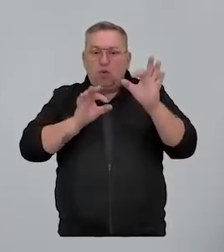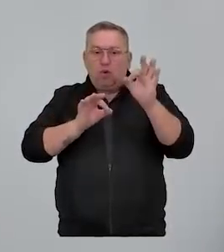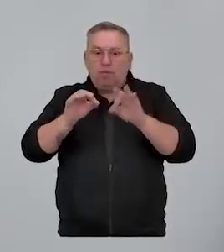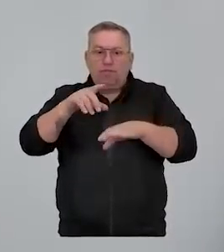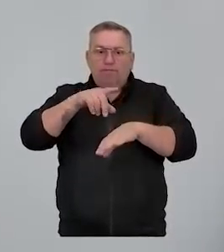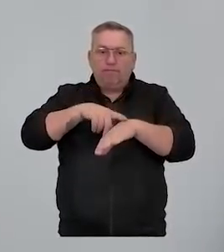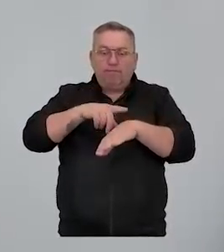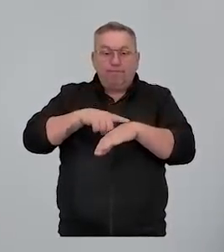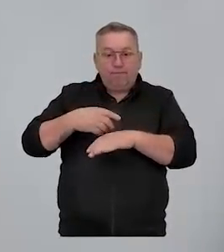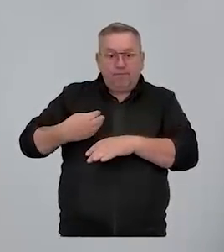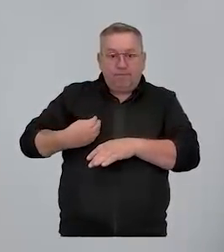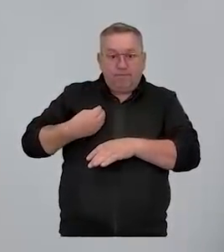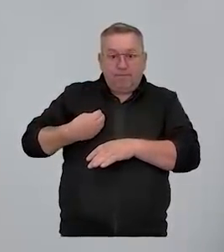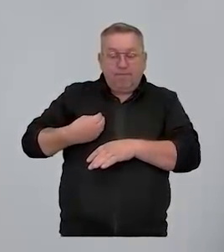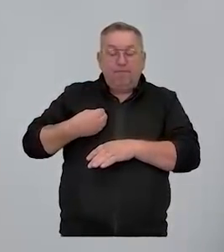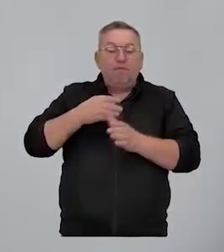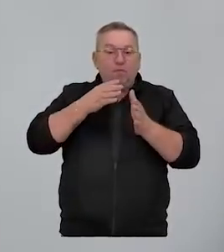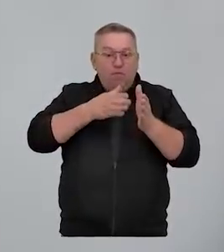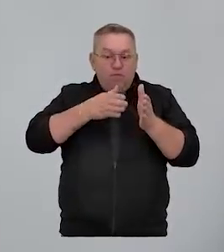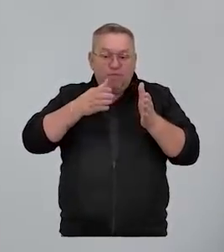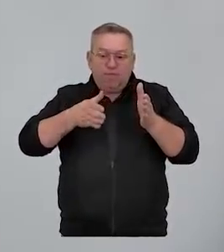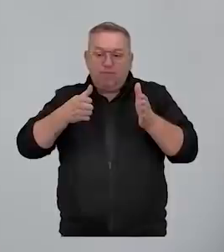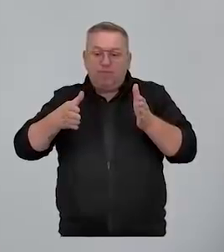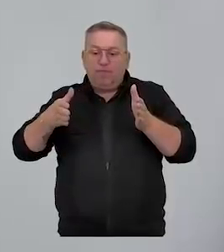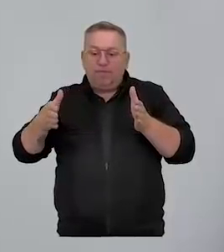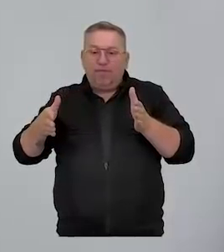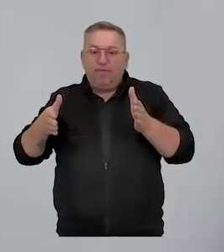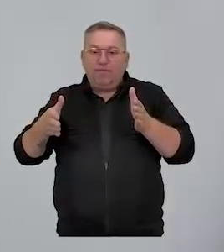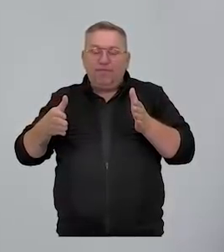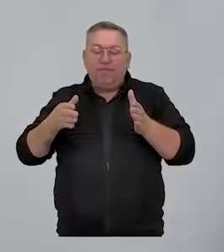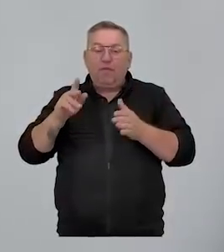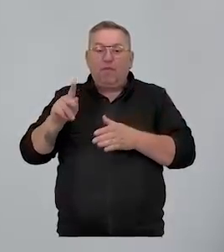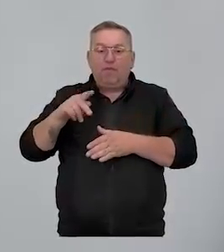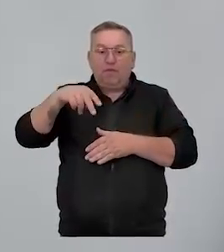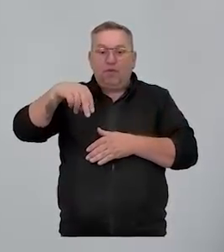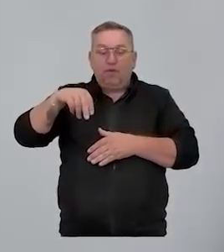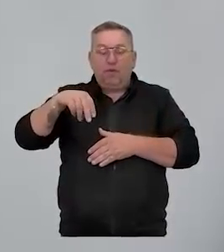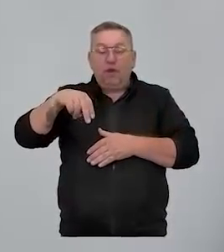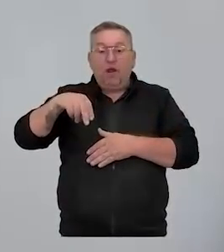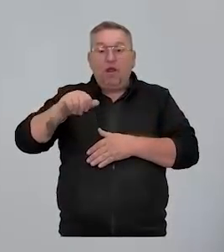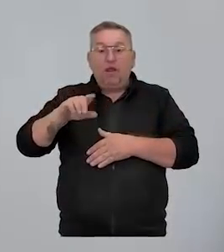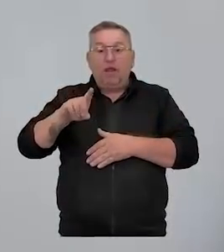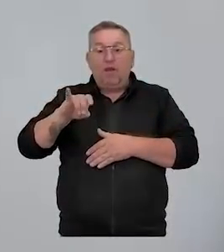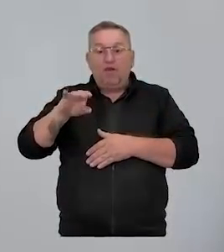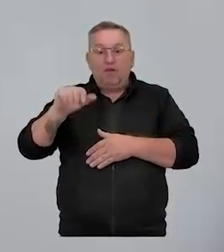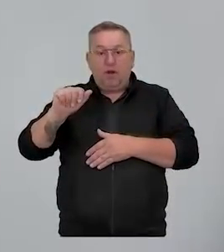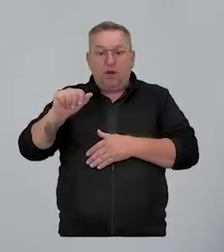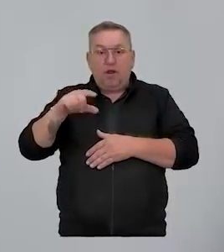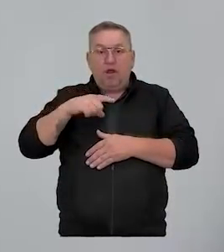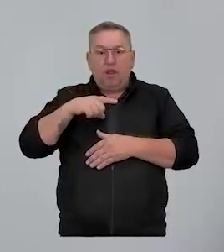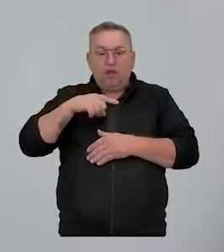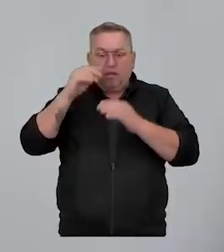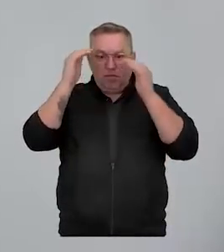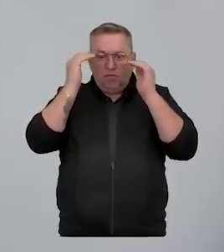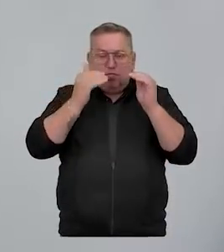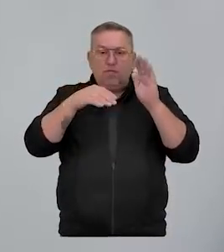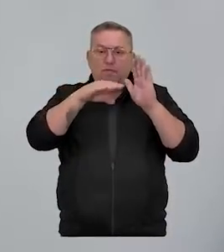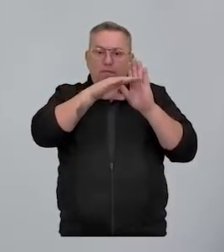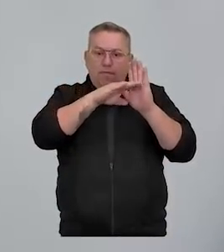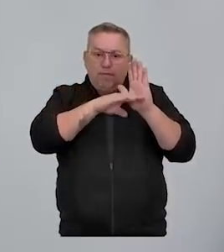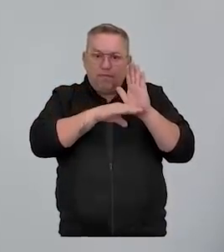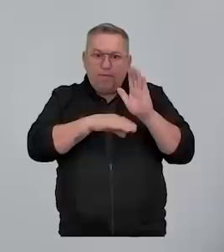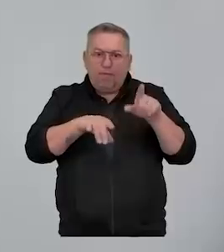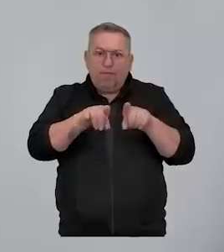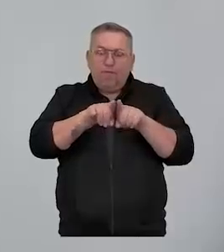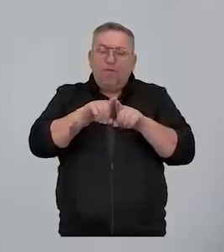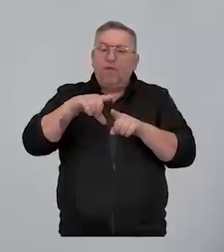tempo e sua vida, sua rotina. A Pro Nádia coloca rotina e disciplina. A Ana Carolina da Pro Maria Aparecida para